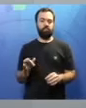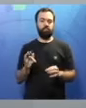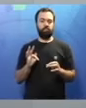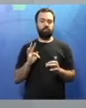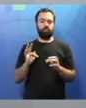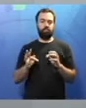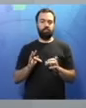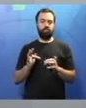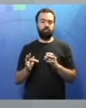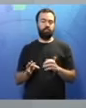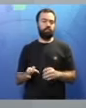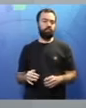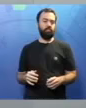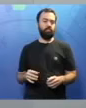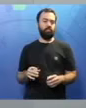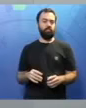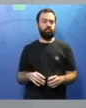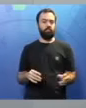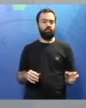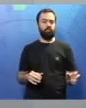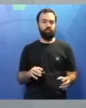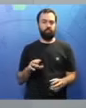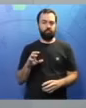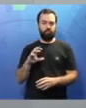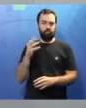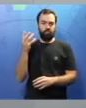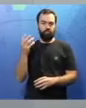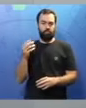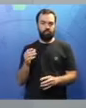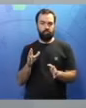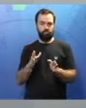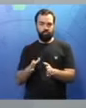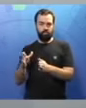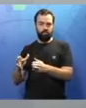física, fenômenos periódicos e ondas.